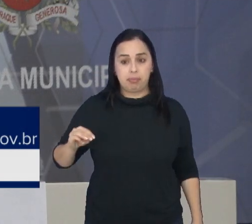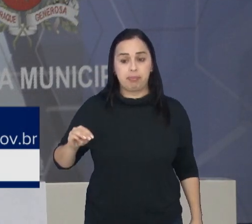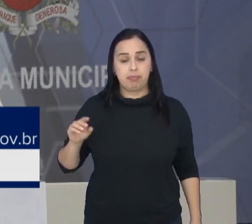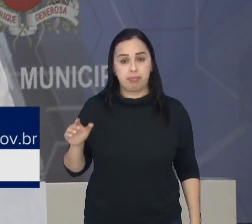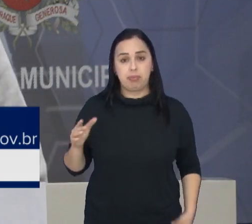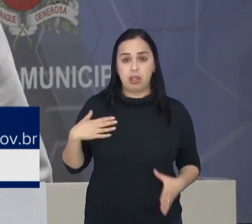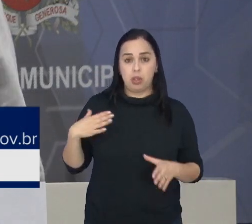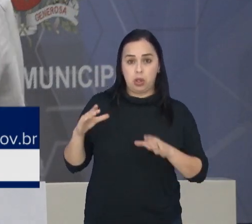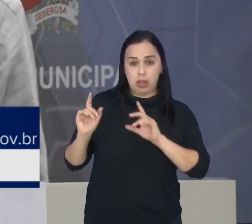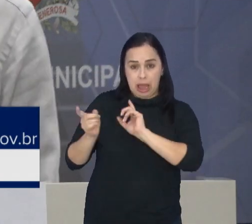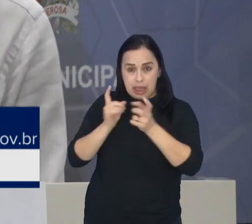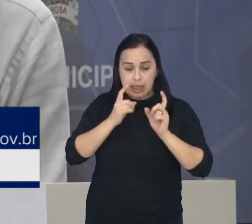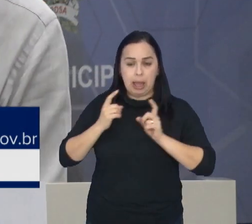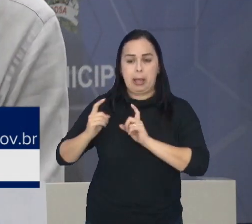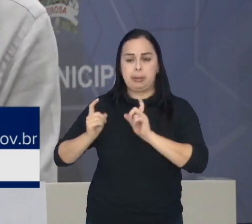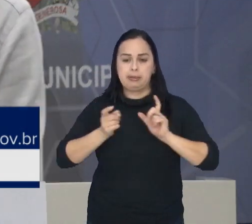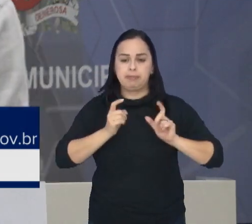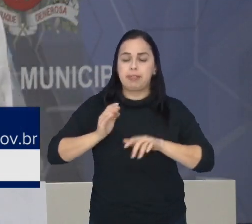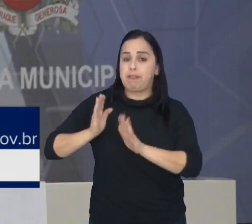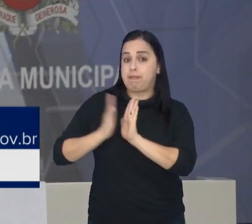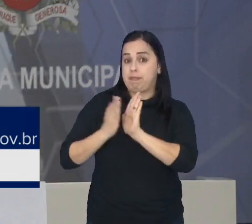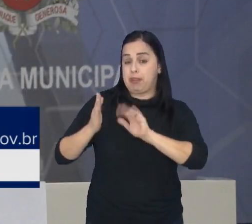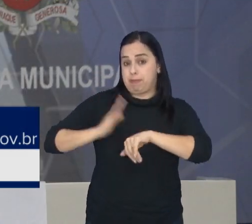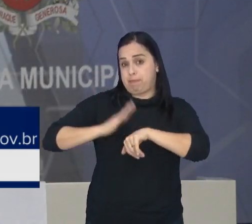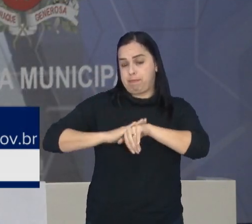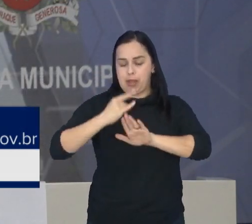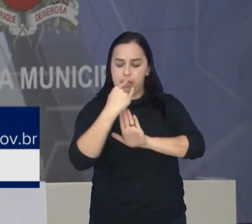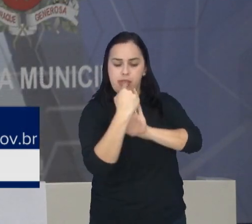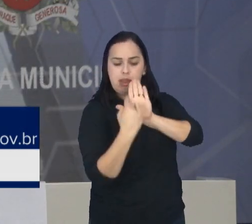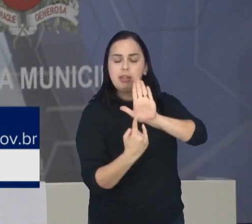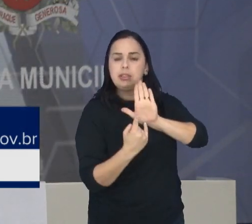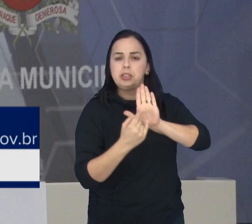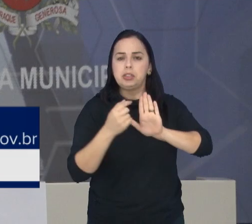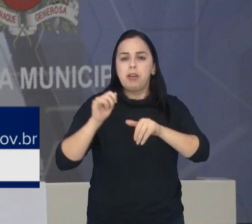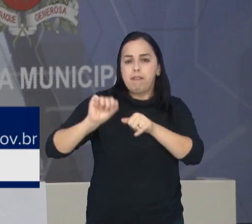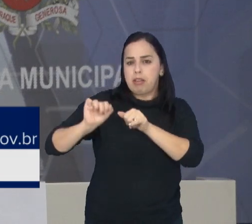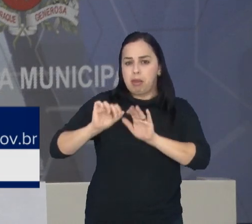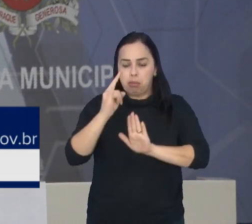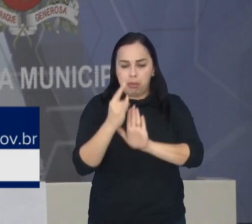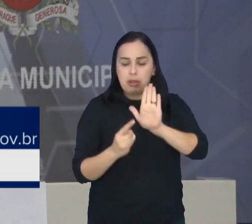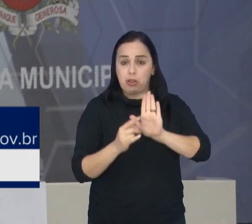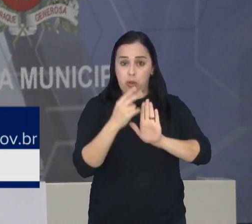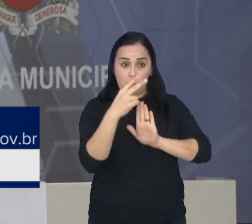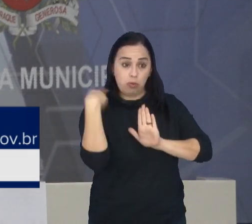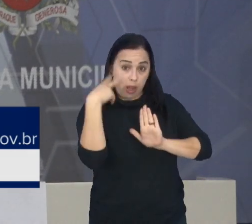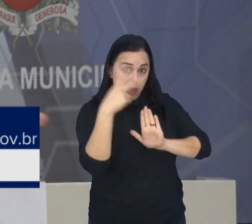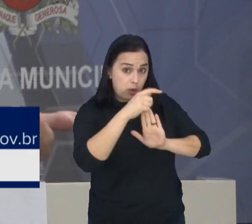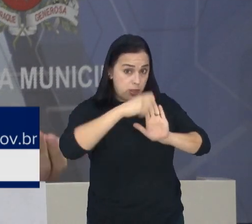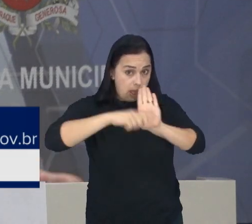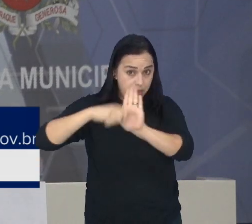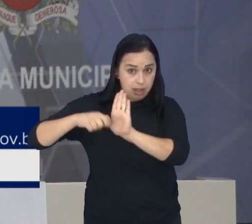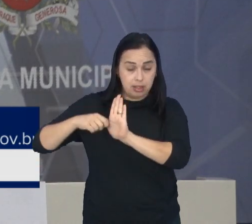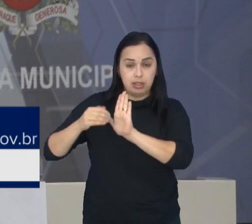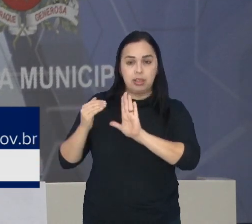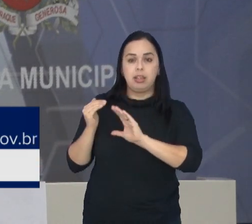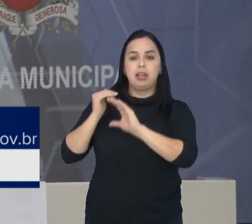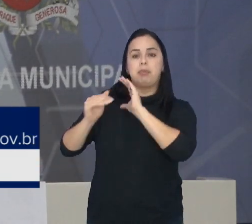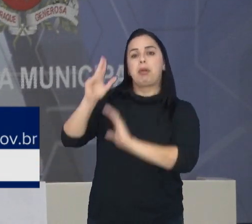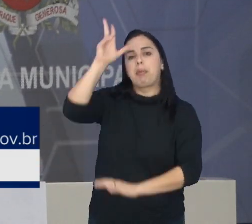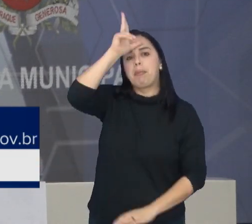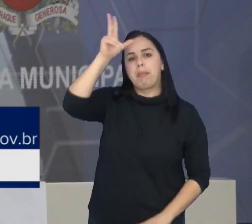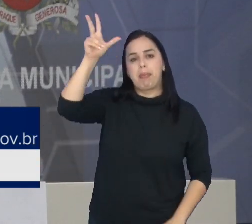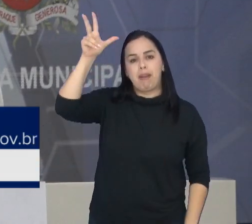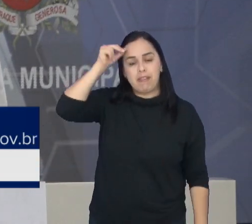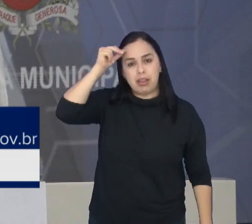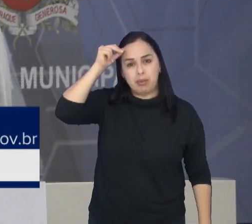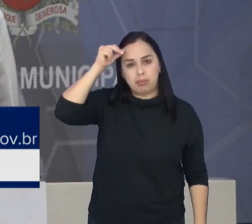nos reunimos e fizemos um documento que todos nós que estávamos lá, vereadores, assinamos e encaminhamos para o prefeito.